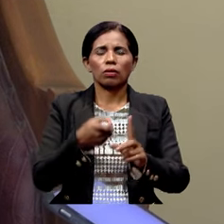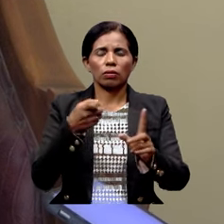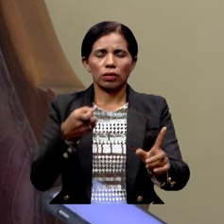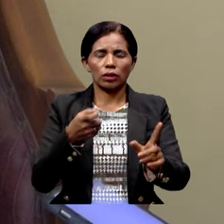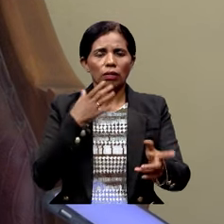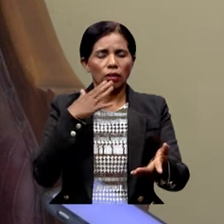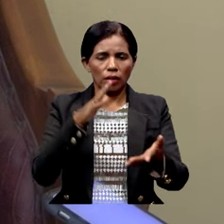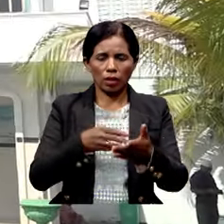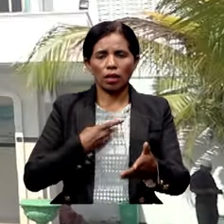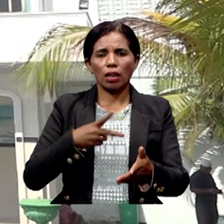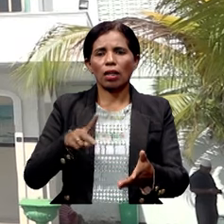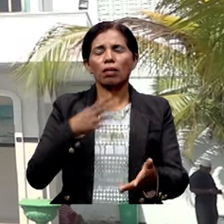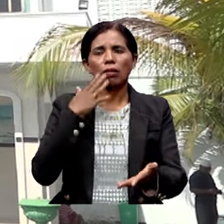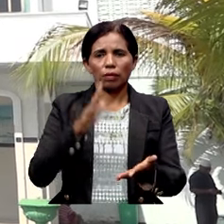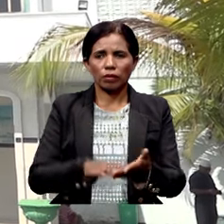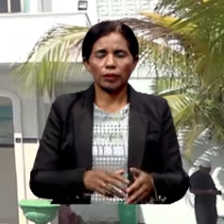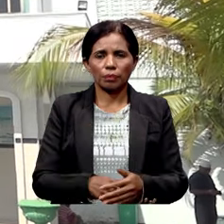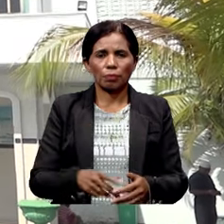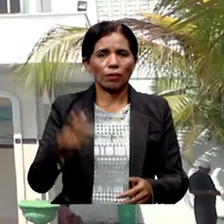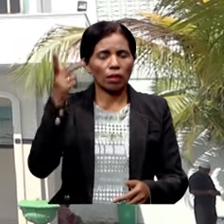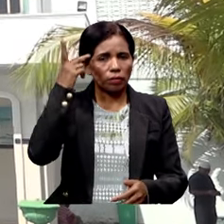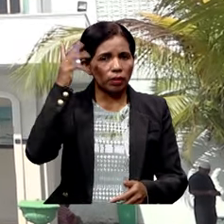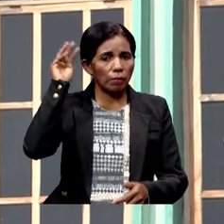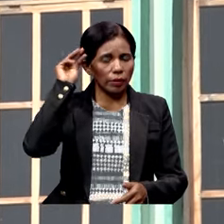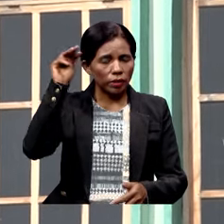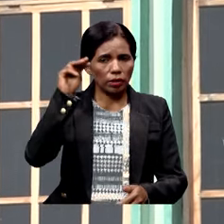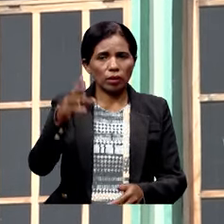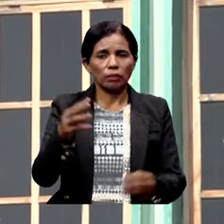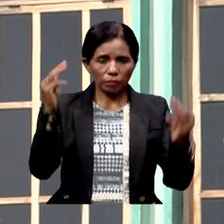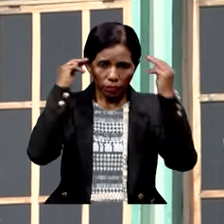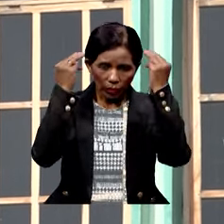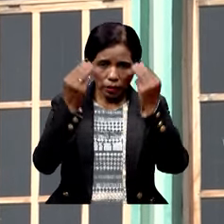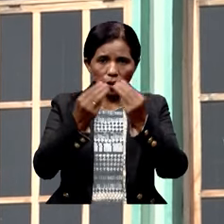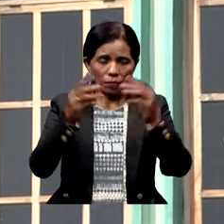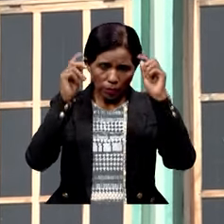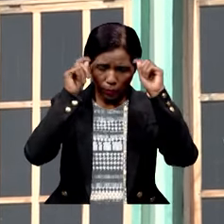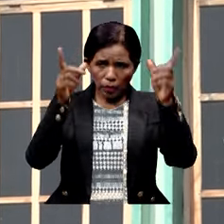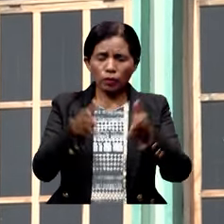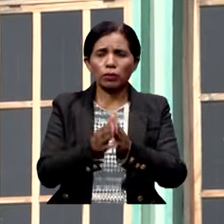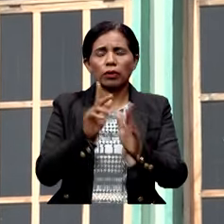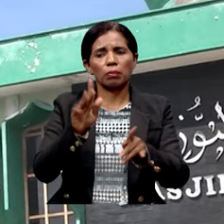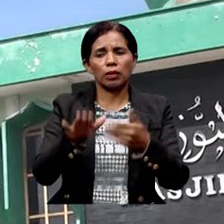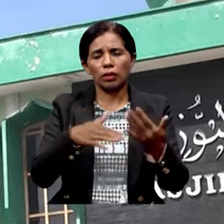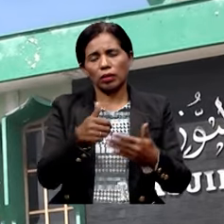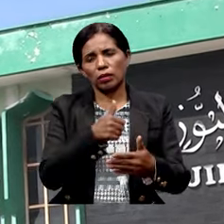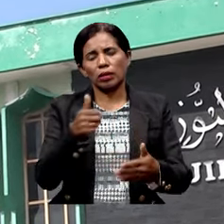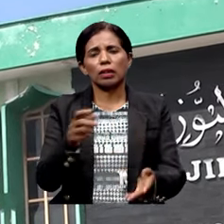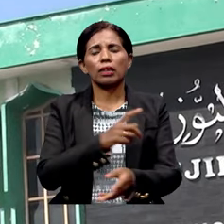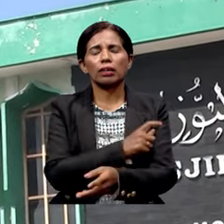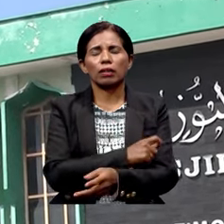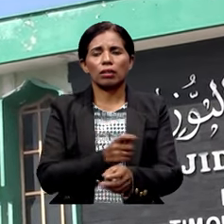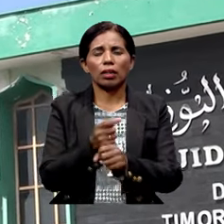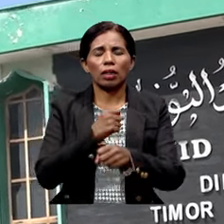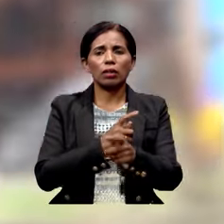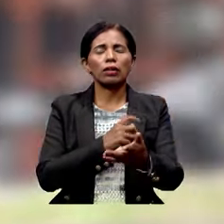bedit ha halu ne bedit alen ne vice presidente conselho nacional islâmica timor leste mos husu sira da umbalo ne be mak pratika atividade